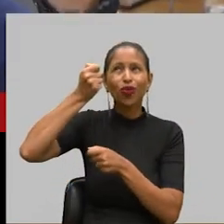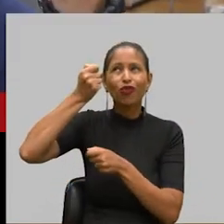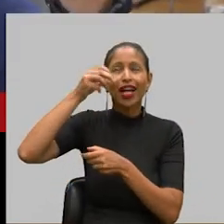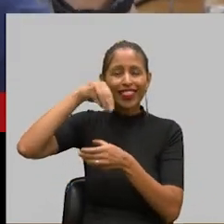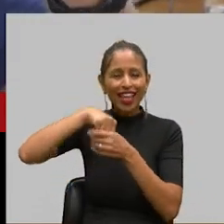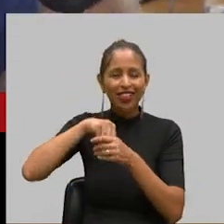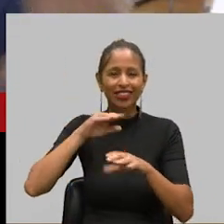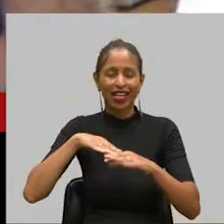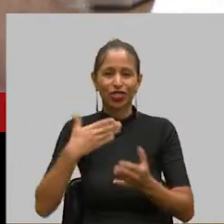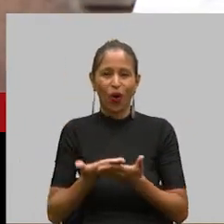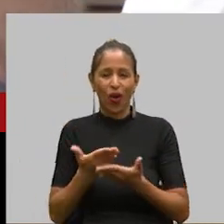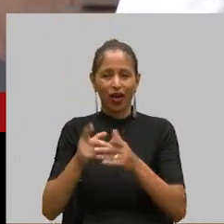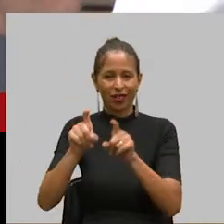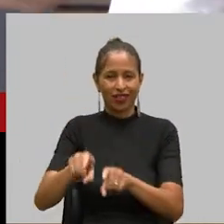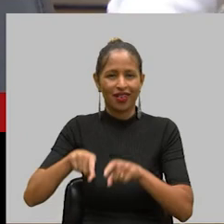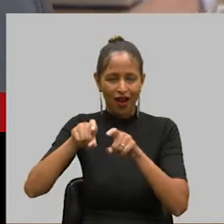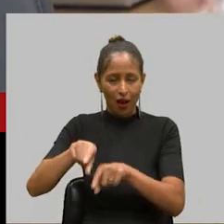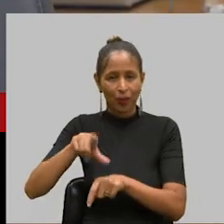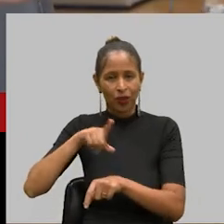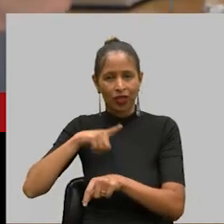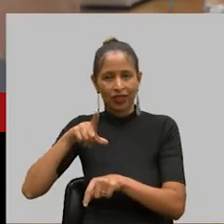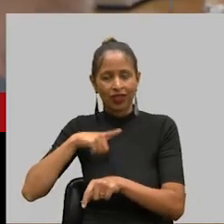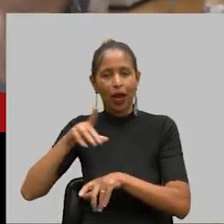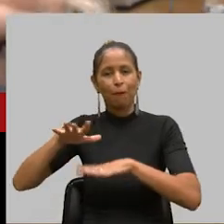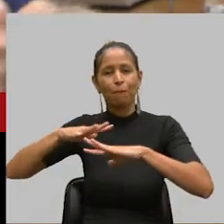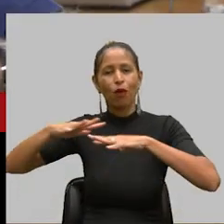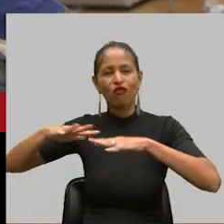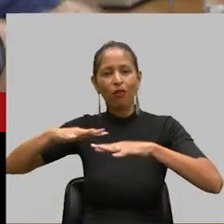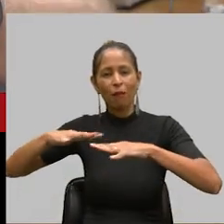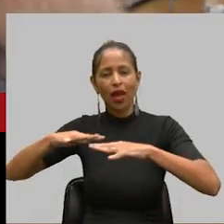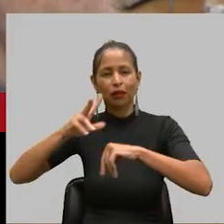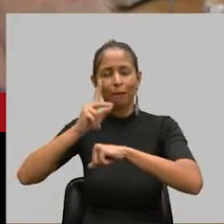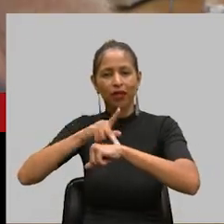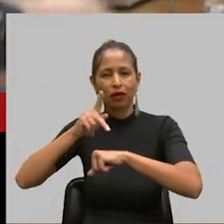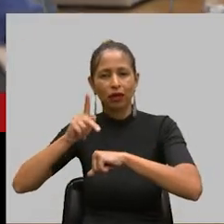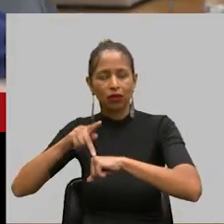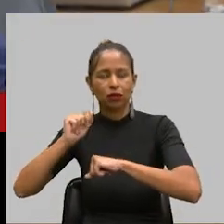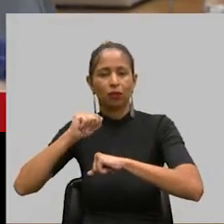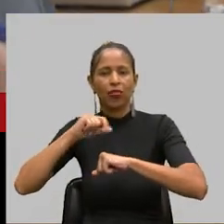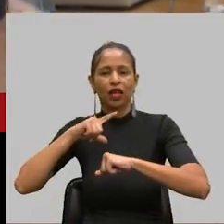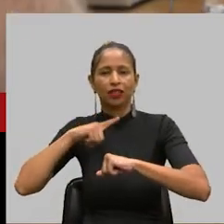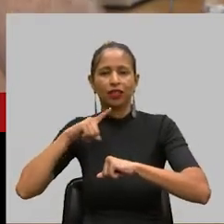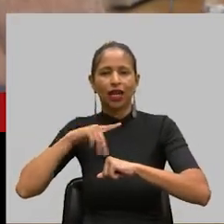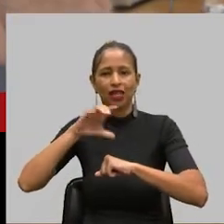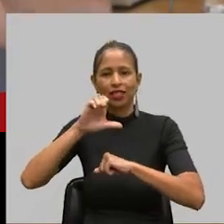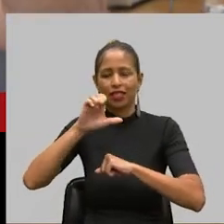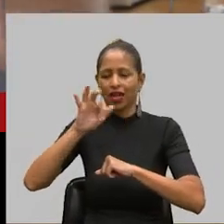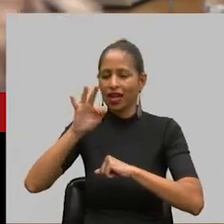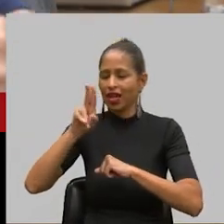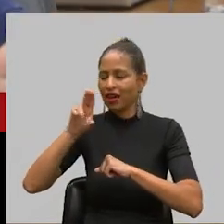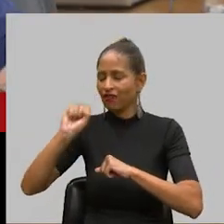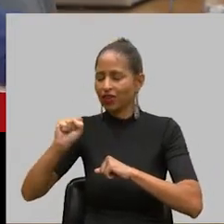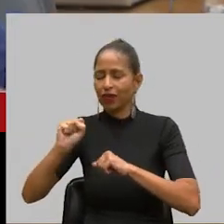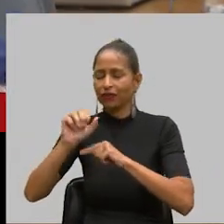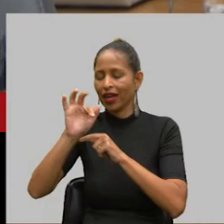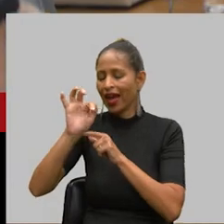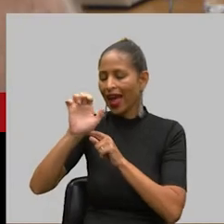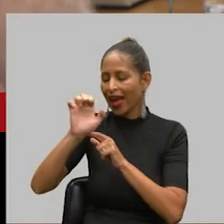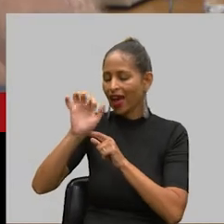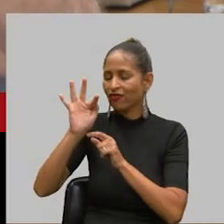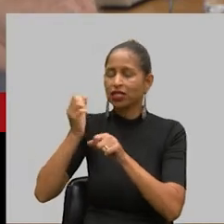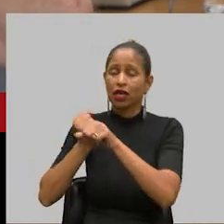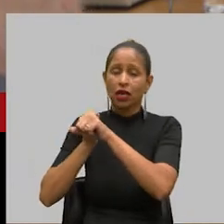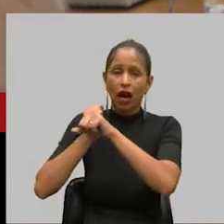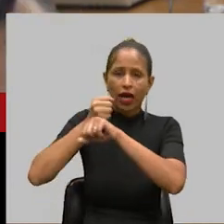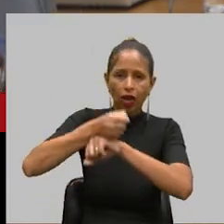Educação do campo Você tem o movimento da pedagogia da alternância das zfas você tem a educação que bola